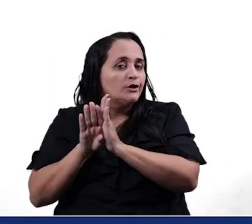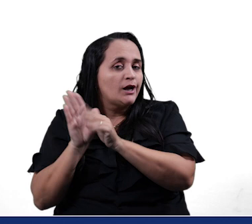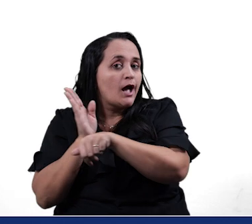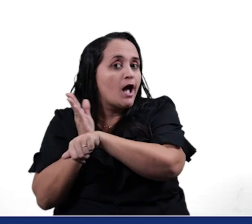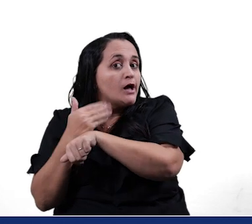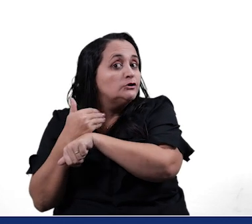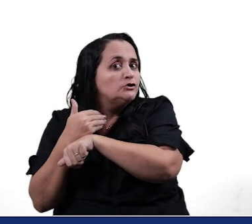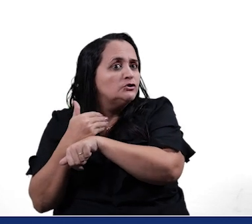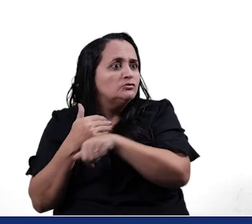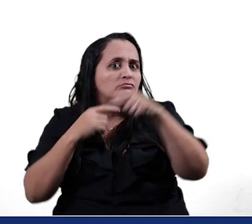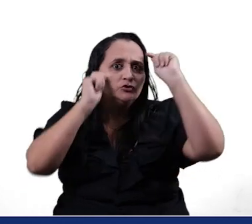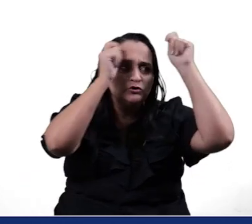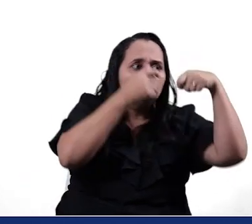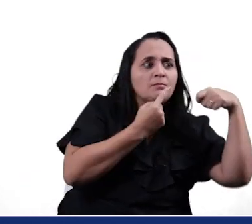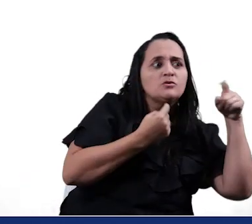chega primeiro.